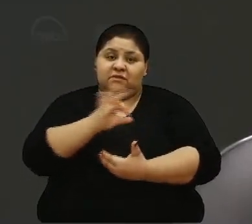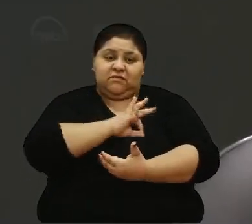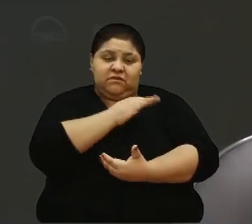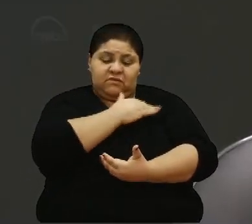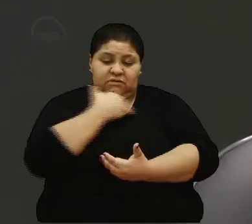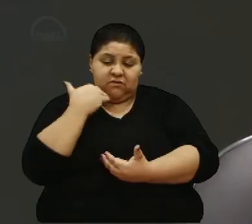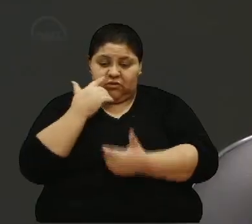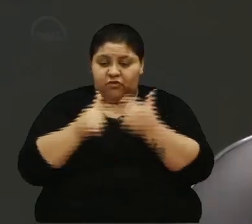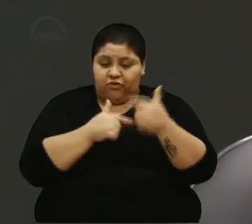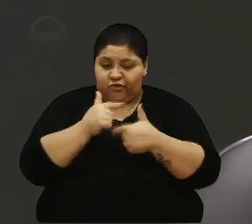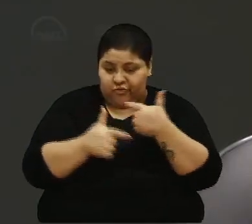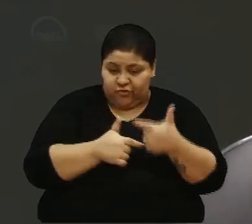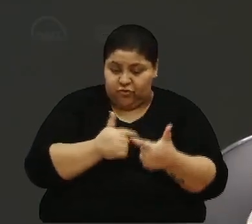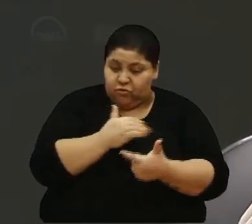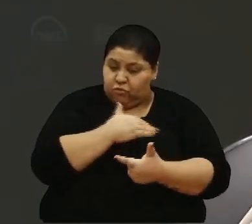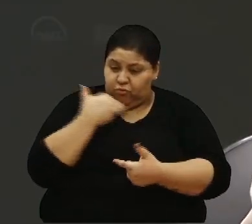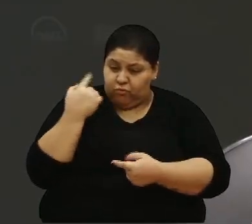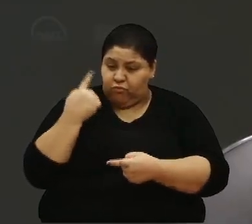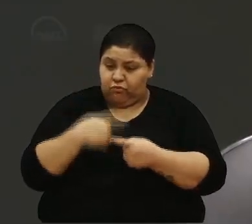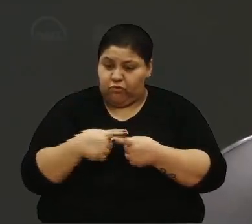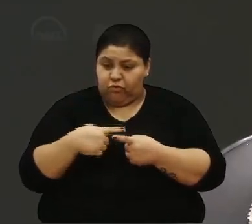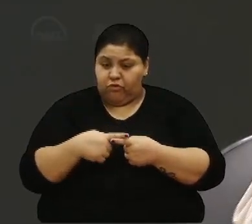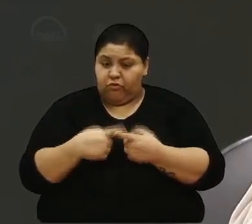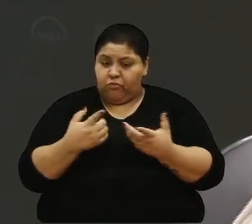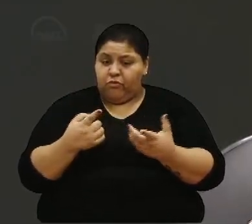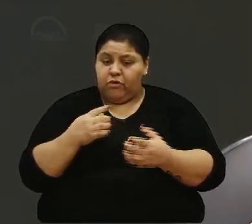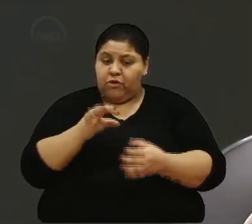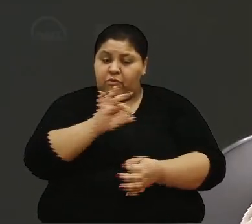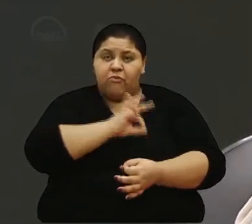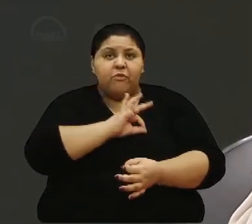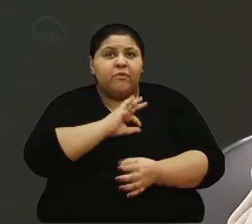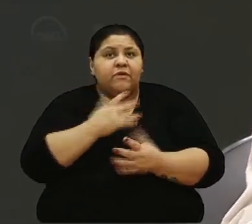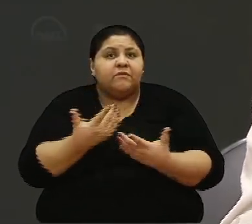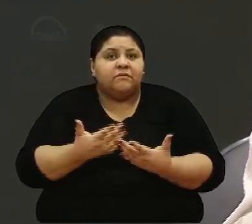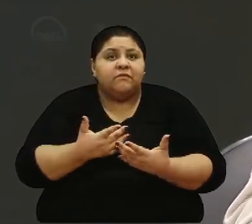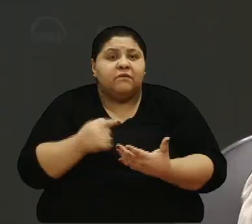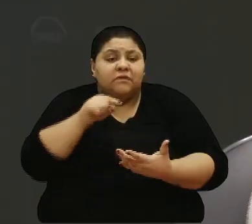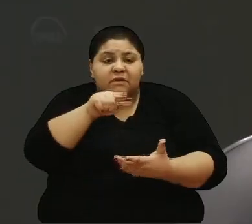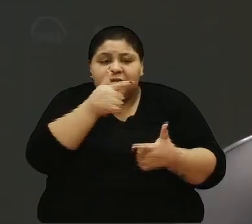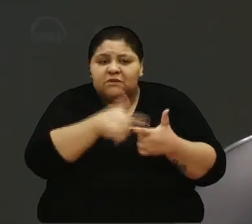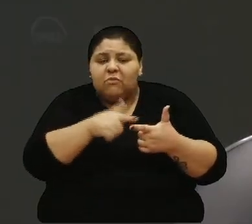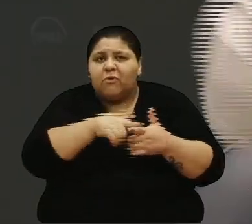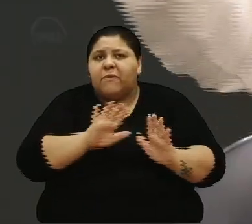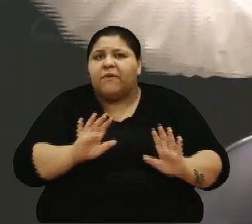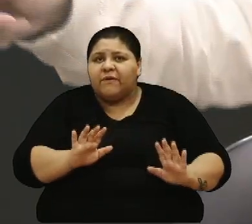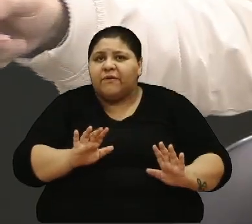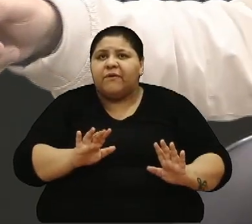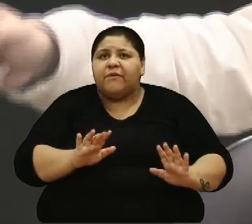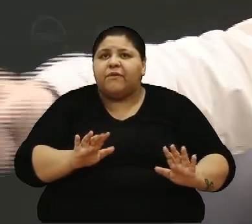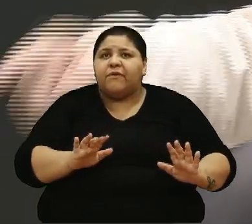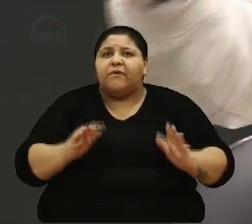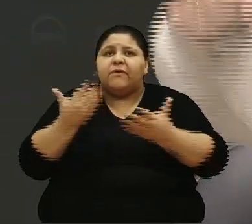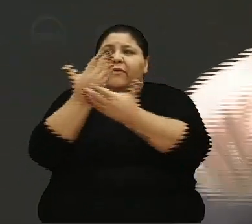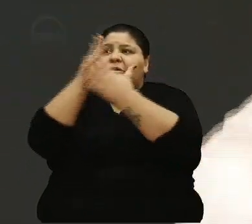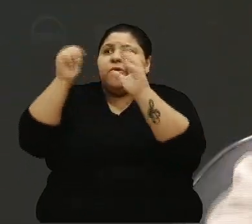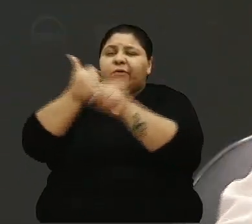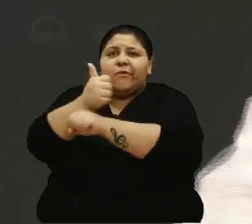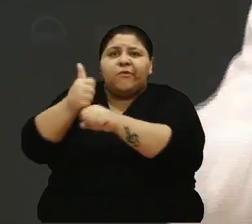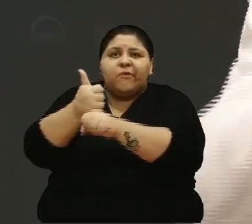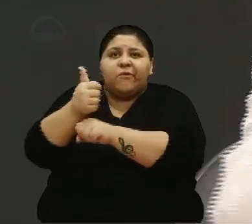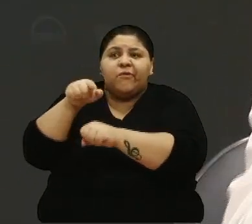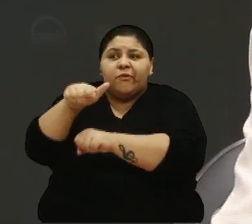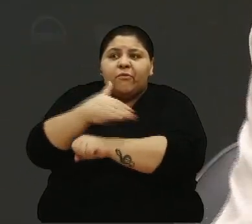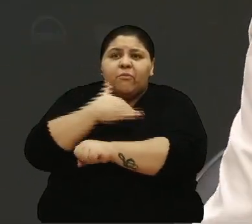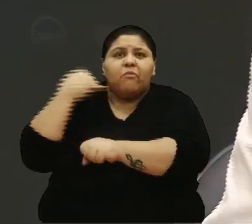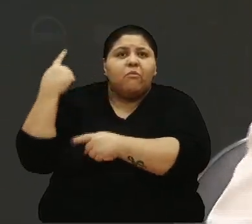morto em serviço, ele foi morto exclusivamente por ser policial, tenente Cristiano. E esse é o problema. Se o ambientalista é morto por ser ambientalista, ele foi